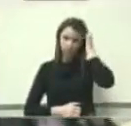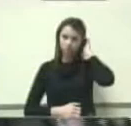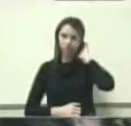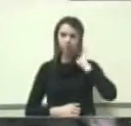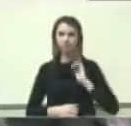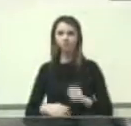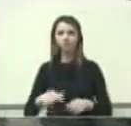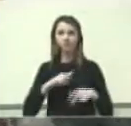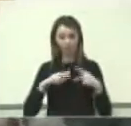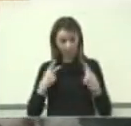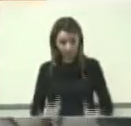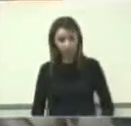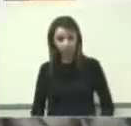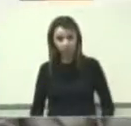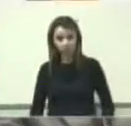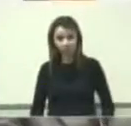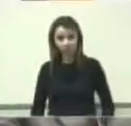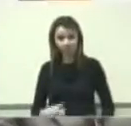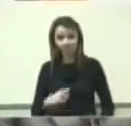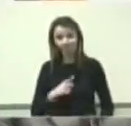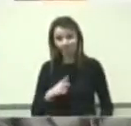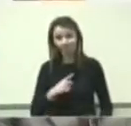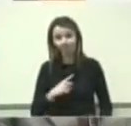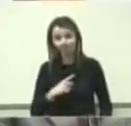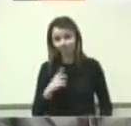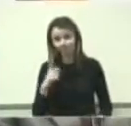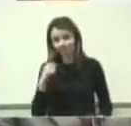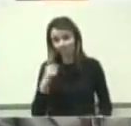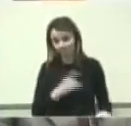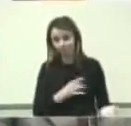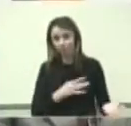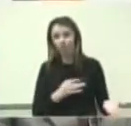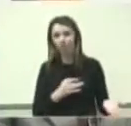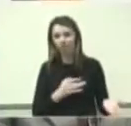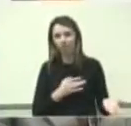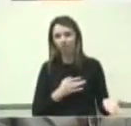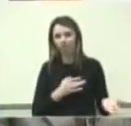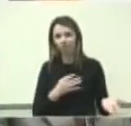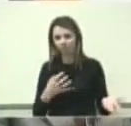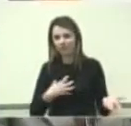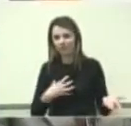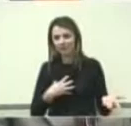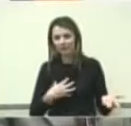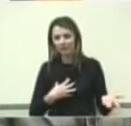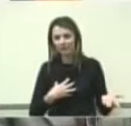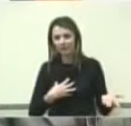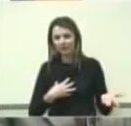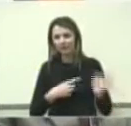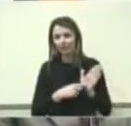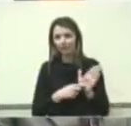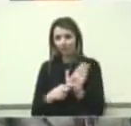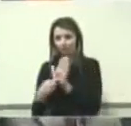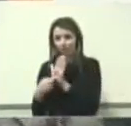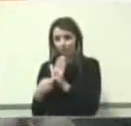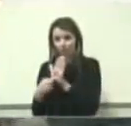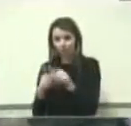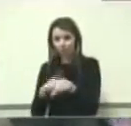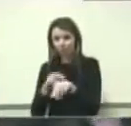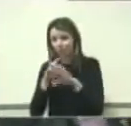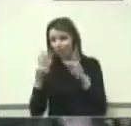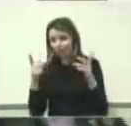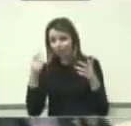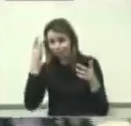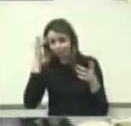o ser humano tem estas características e elas afloram em momentos diferentes que nós não imaginamos